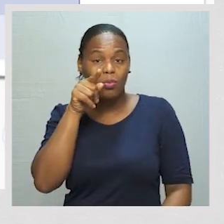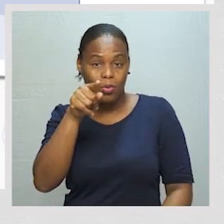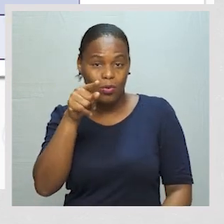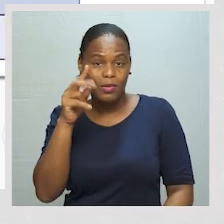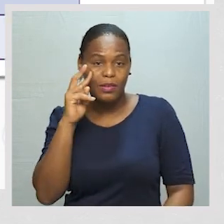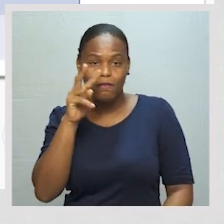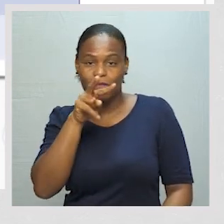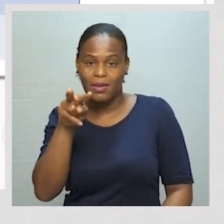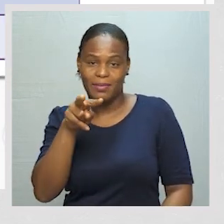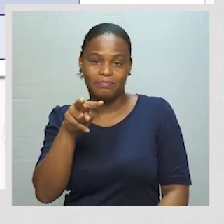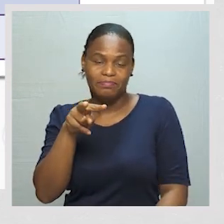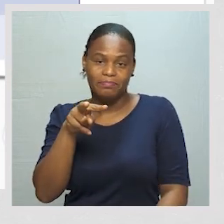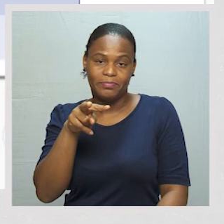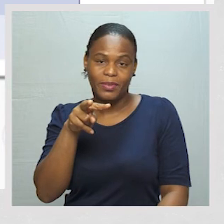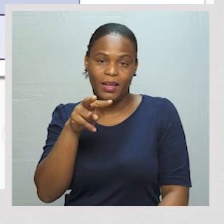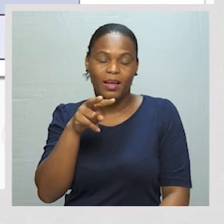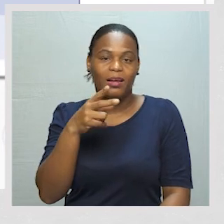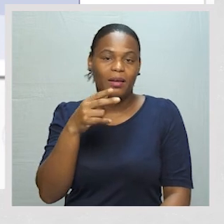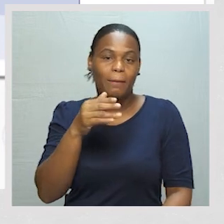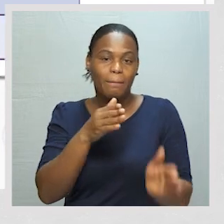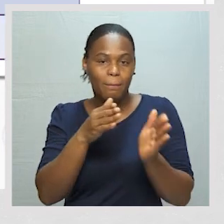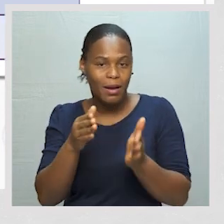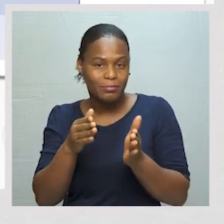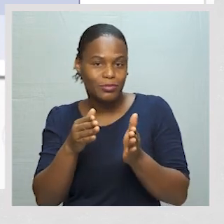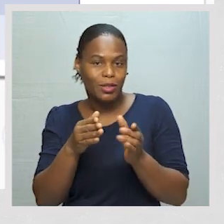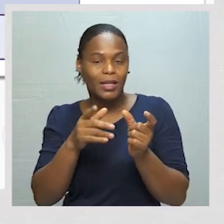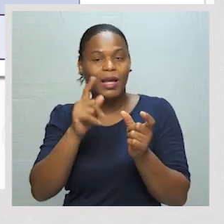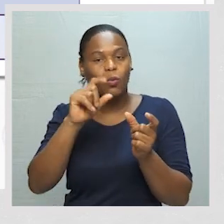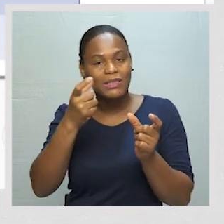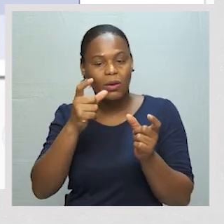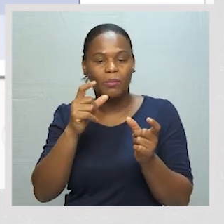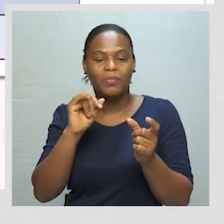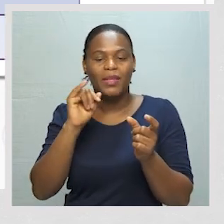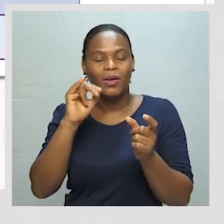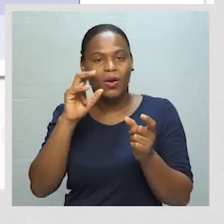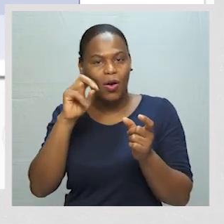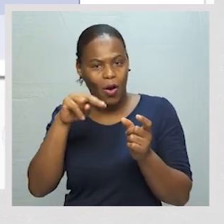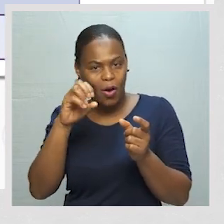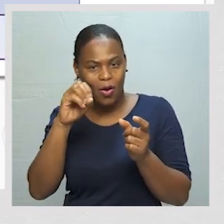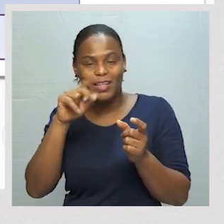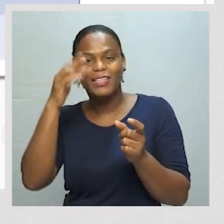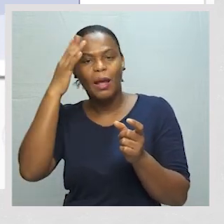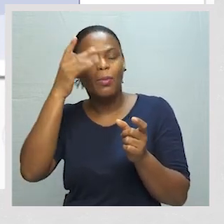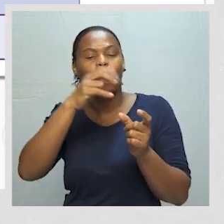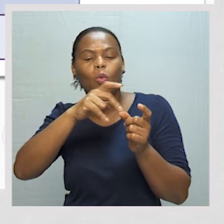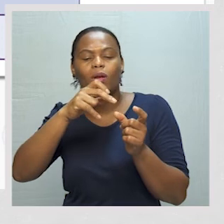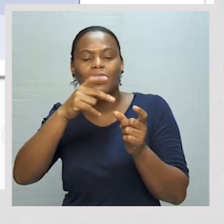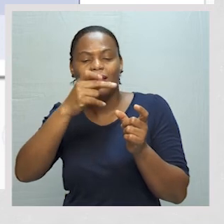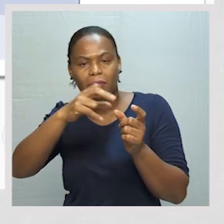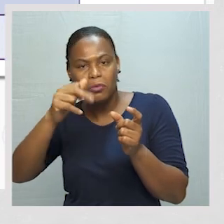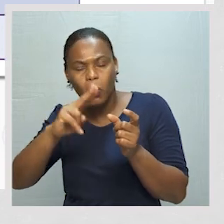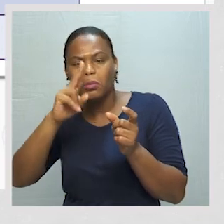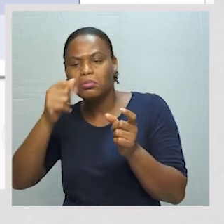vão identificar a incógnita da equação, qual é o primeiro membro da equação, qual